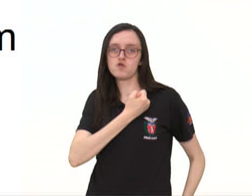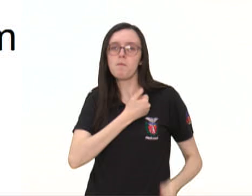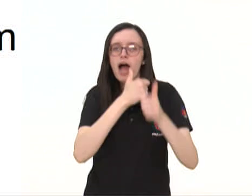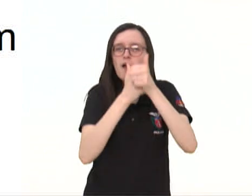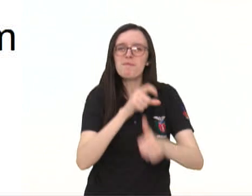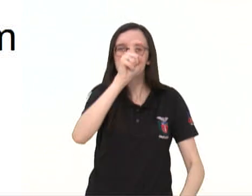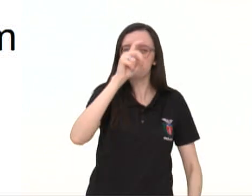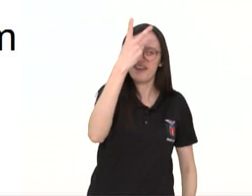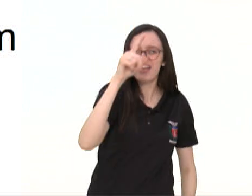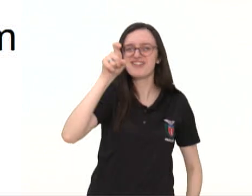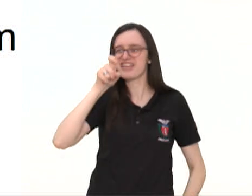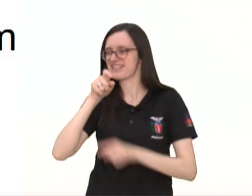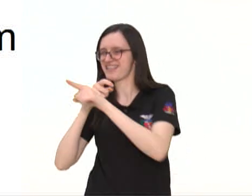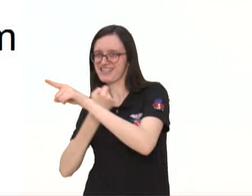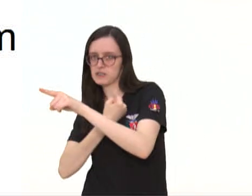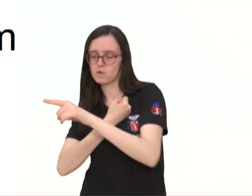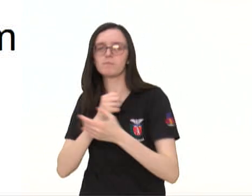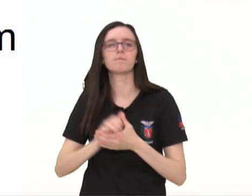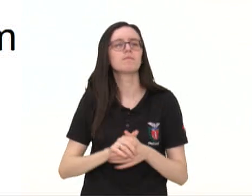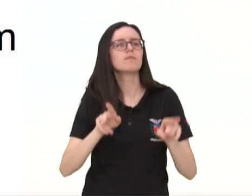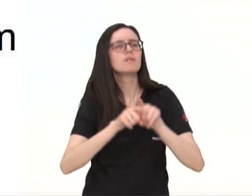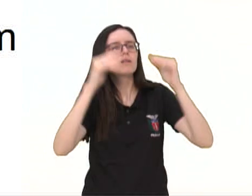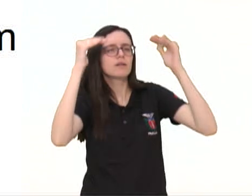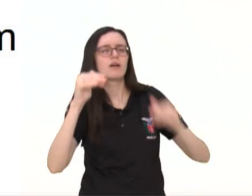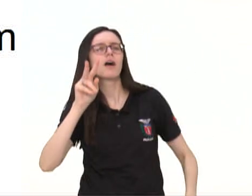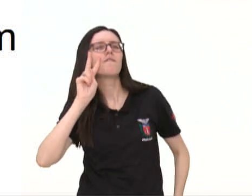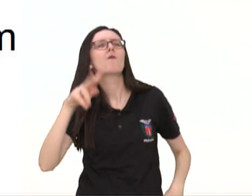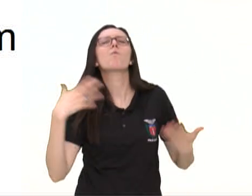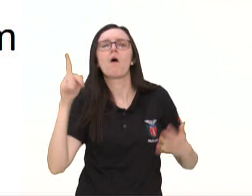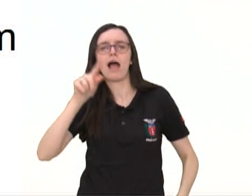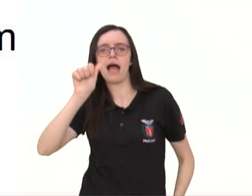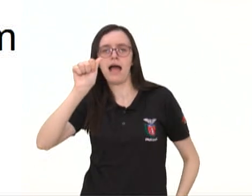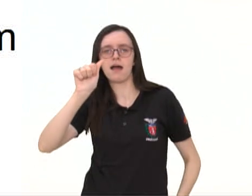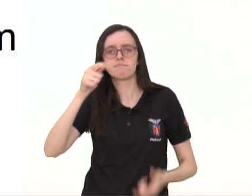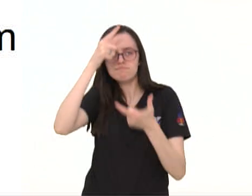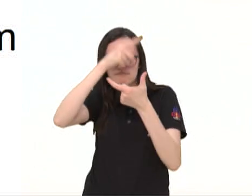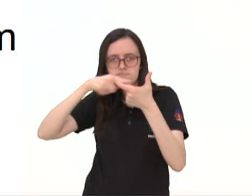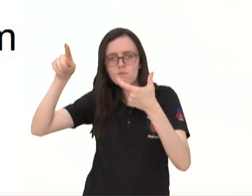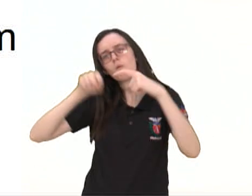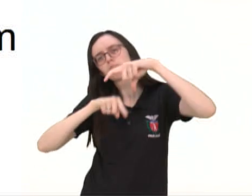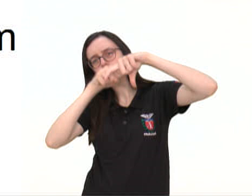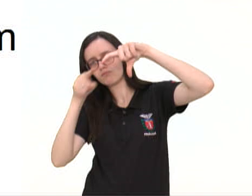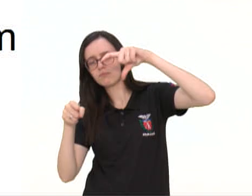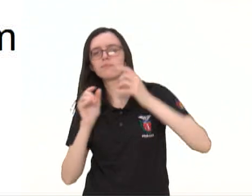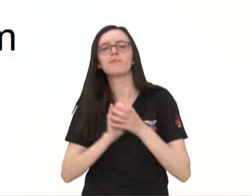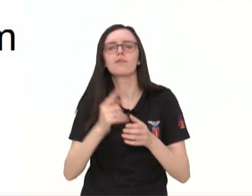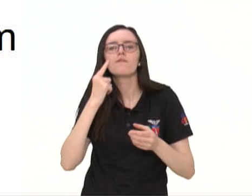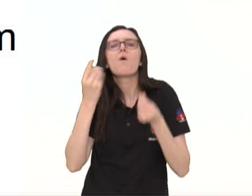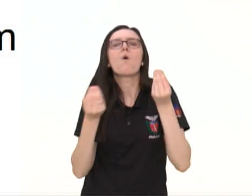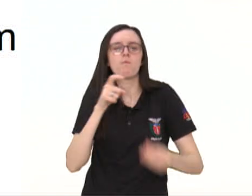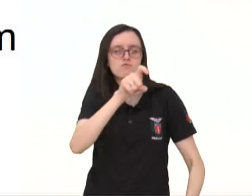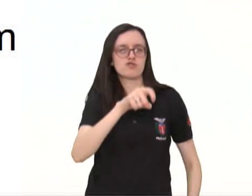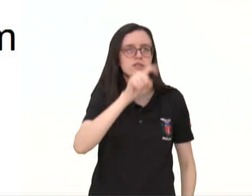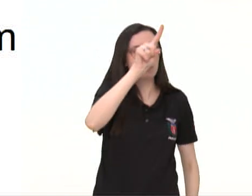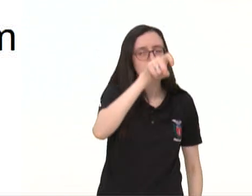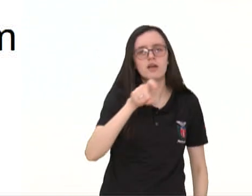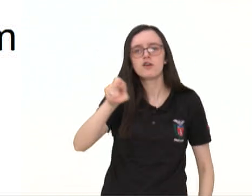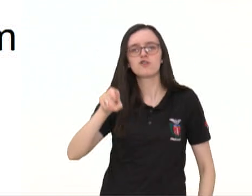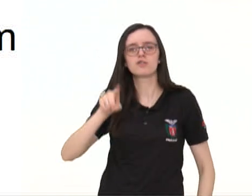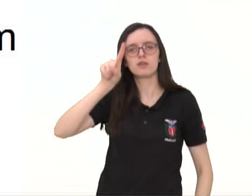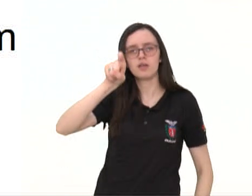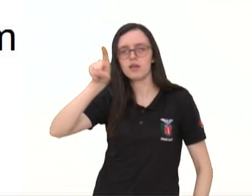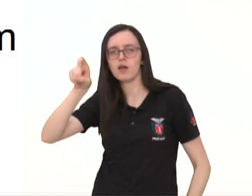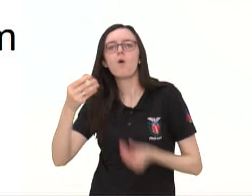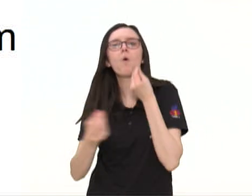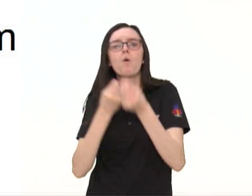concavidade da função em relação ao valor do nosso coeficiente A, como são as raízes da função quando eu faço a